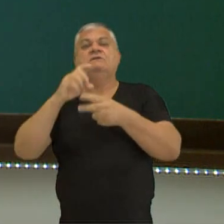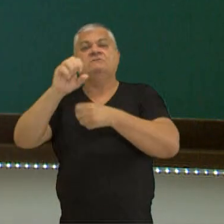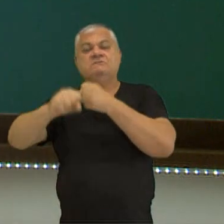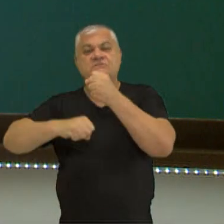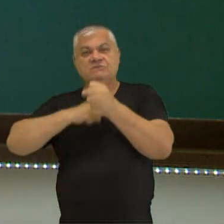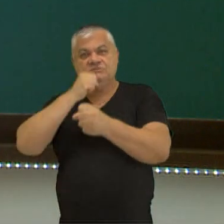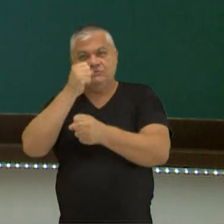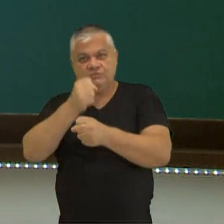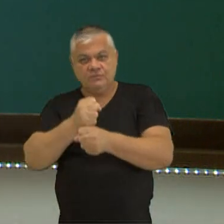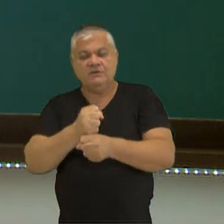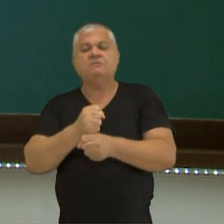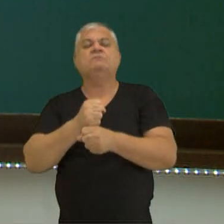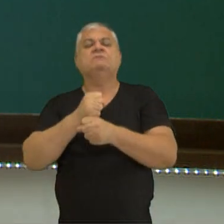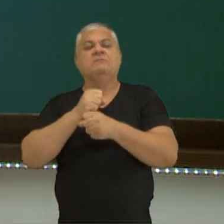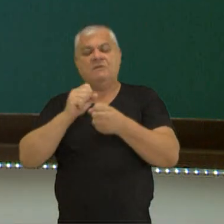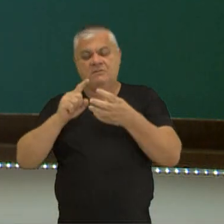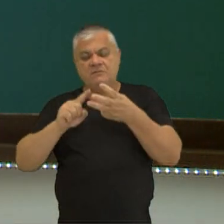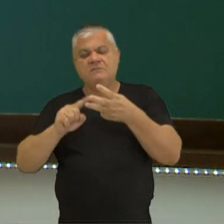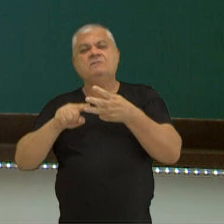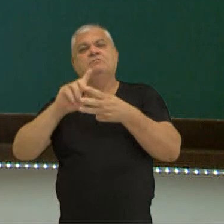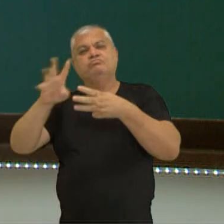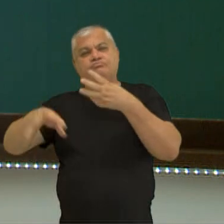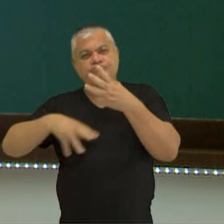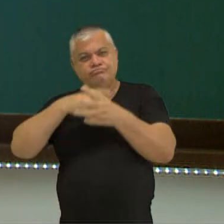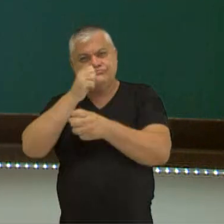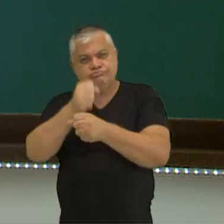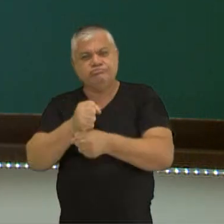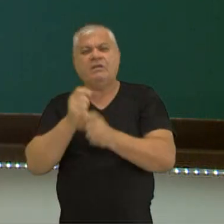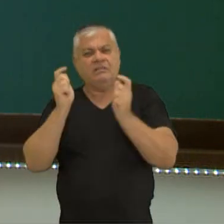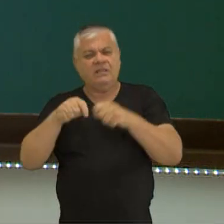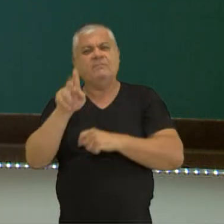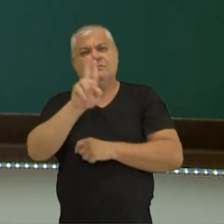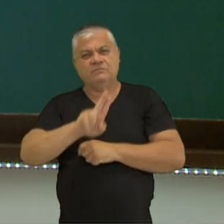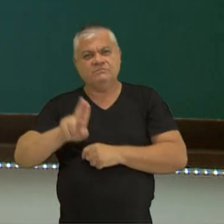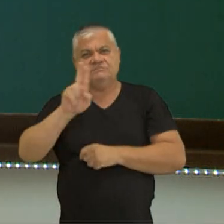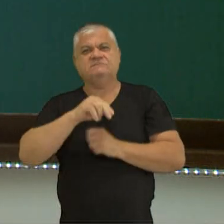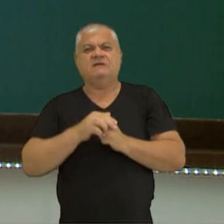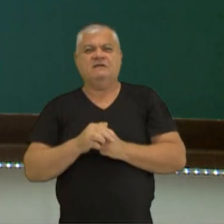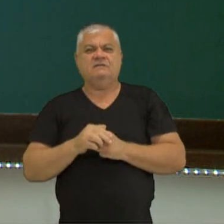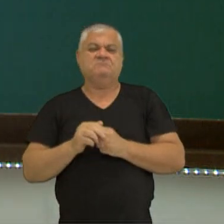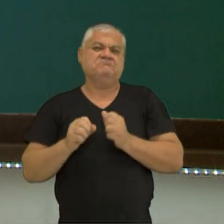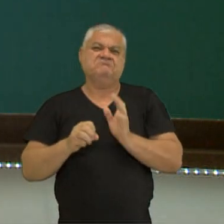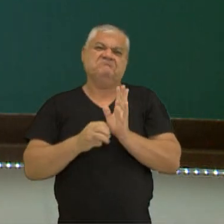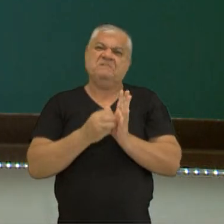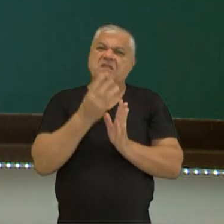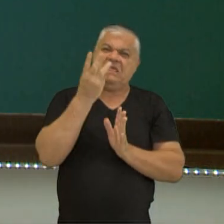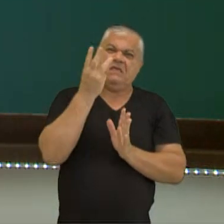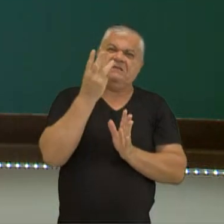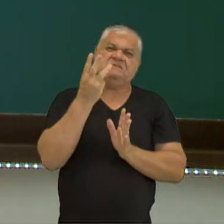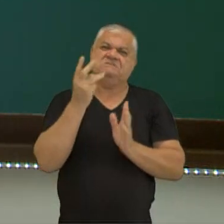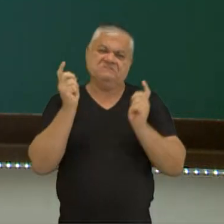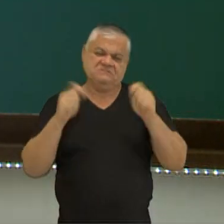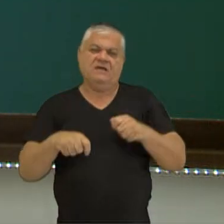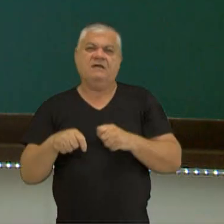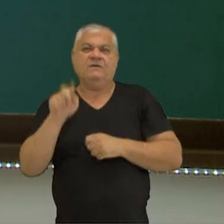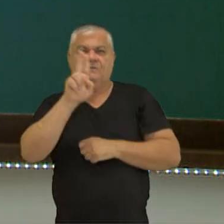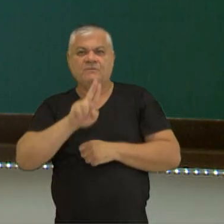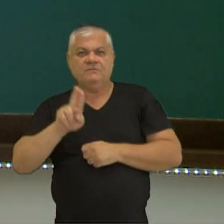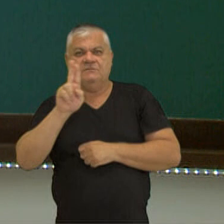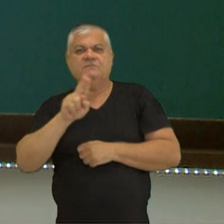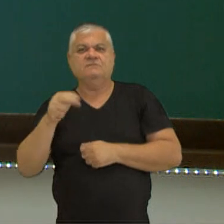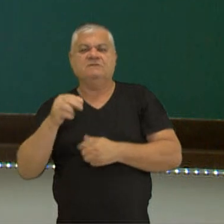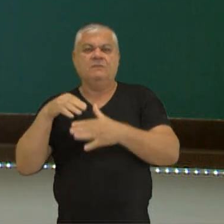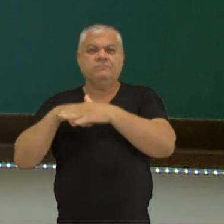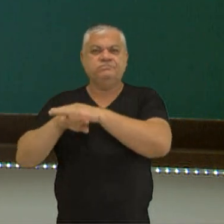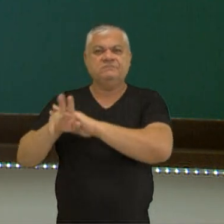anterior, faz o segundo ano e depois o terceiro ano. Podemos usar ainda 2, 3 períodos, a gente pode aplicar